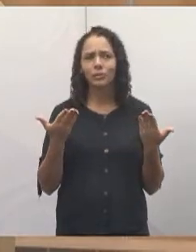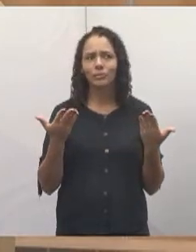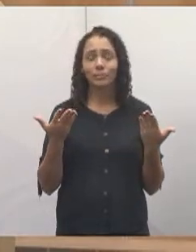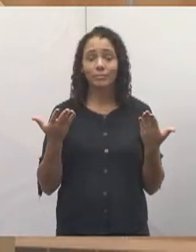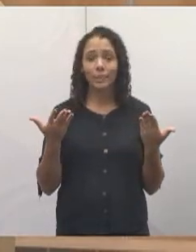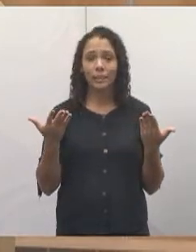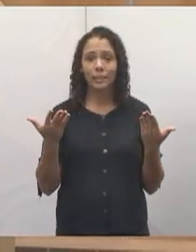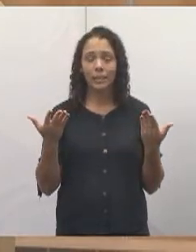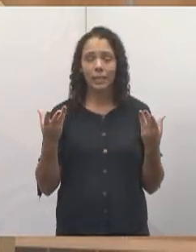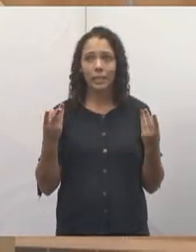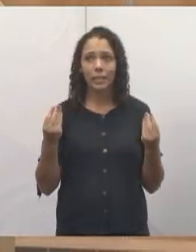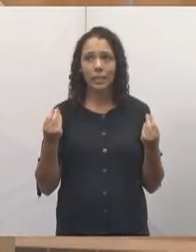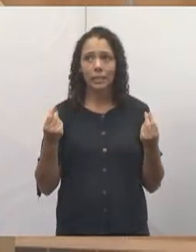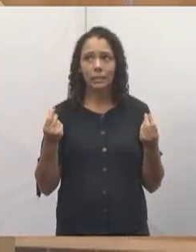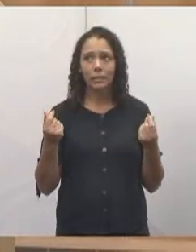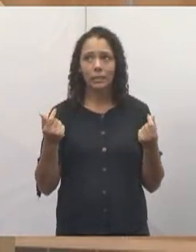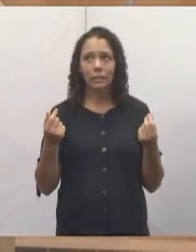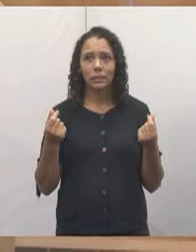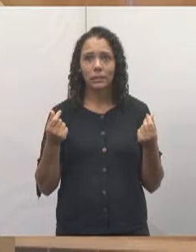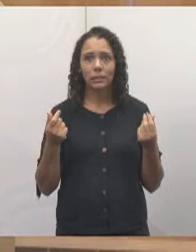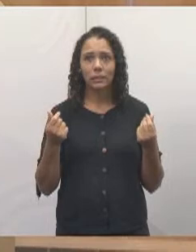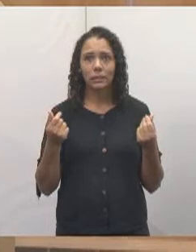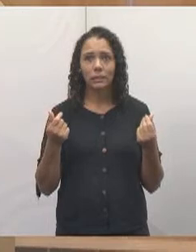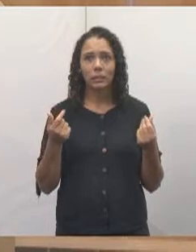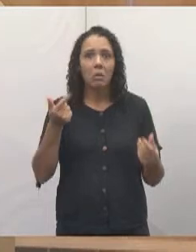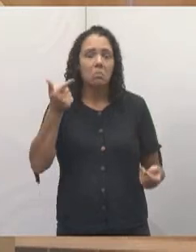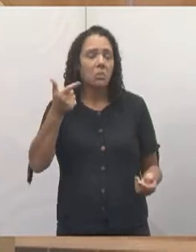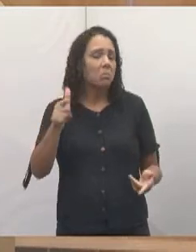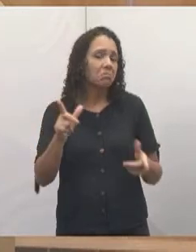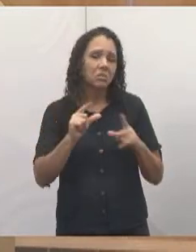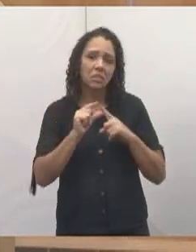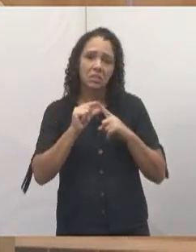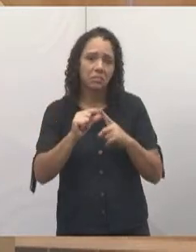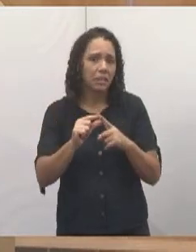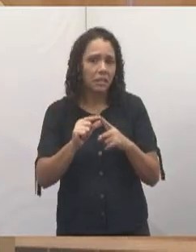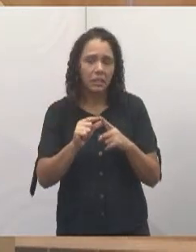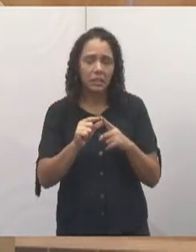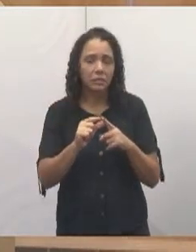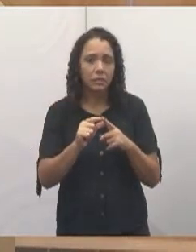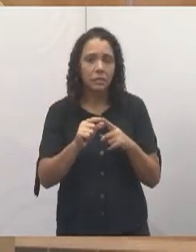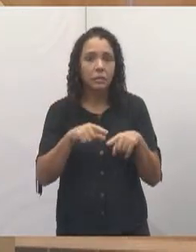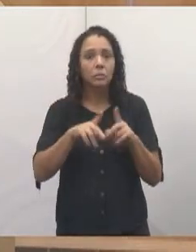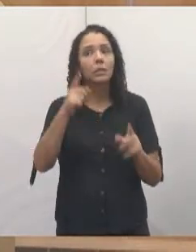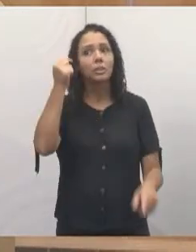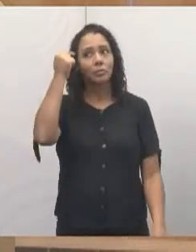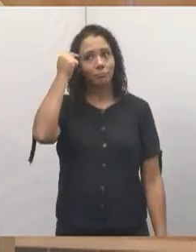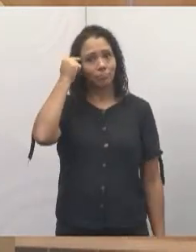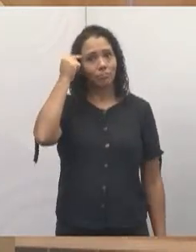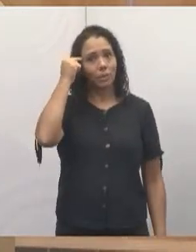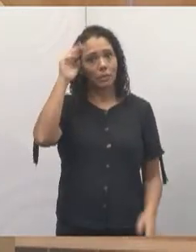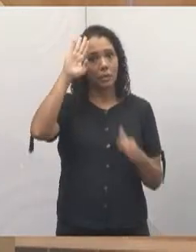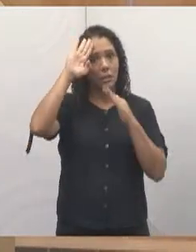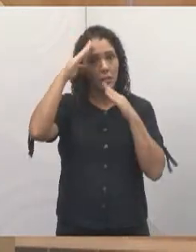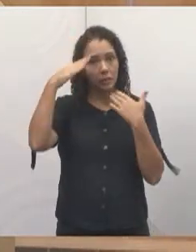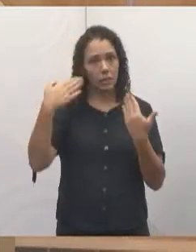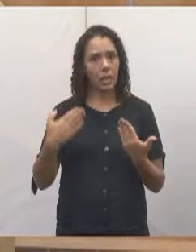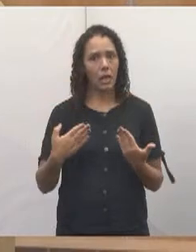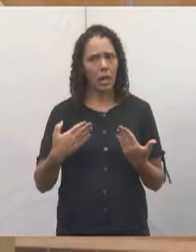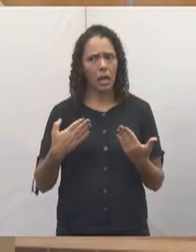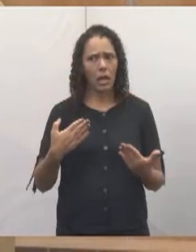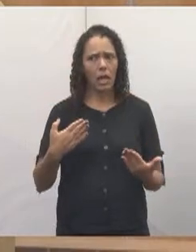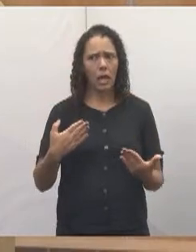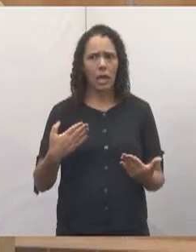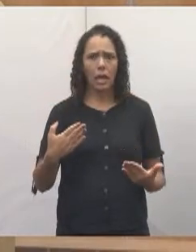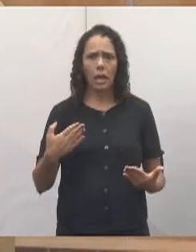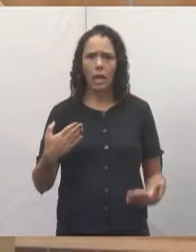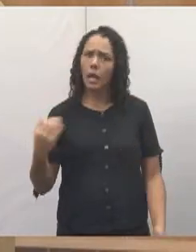outras digressões mais sobre esse assunto, mas penso que esse reconhecimento ele é essencial, principalmente